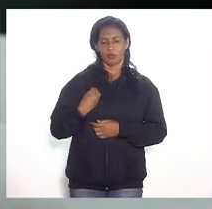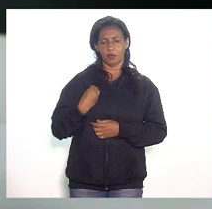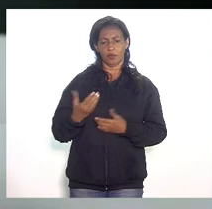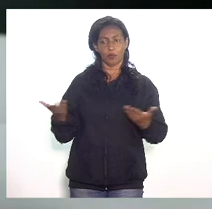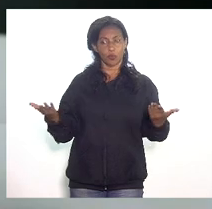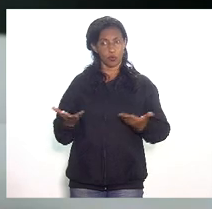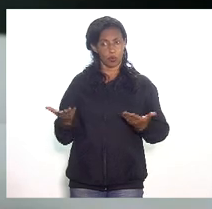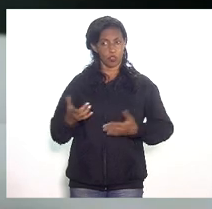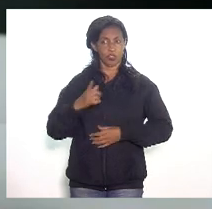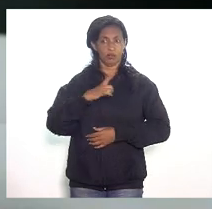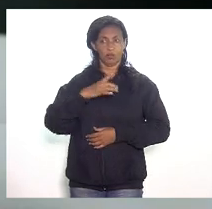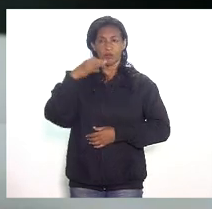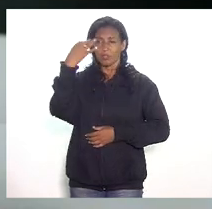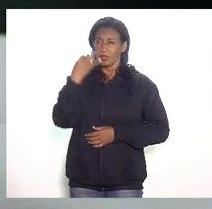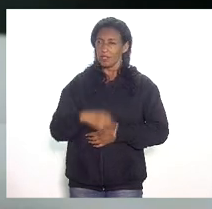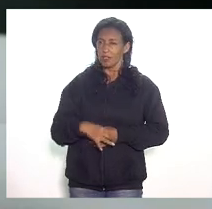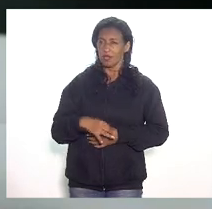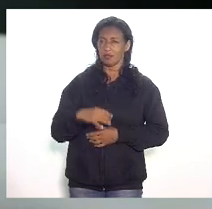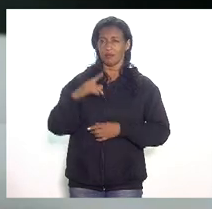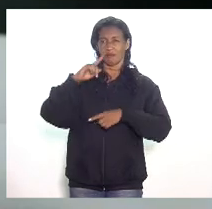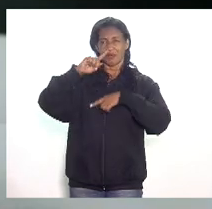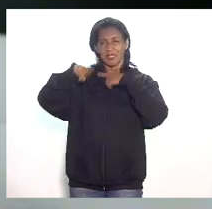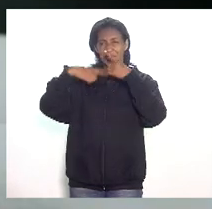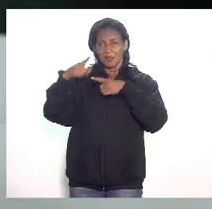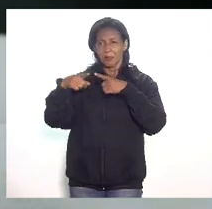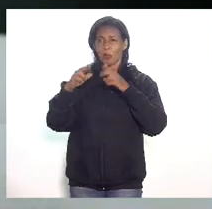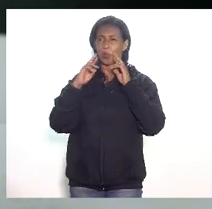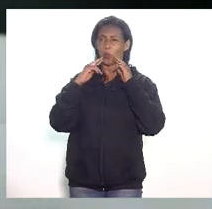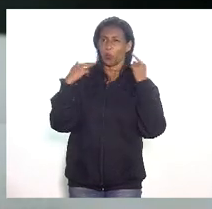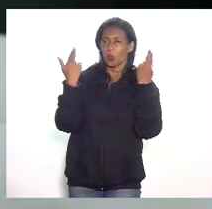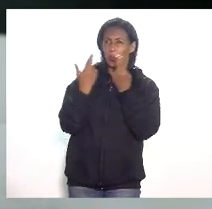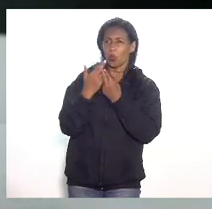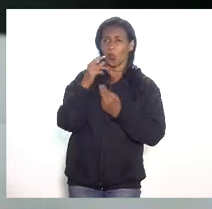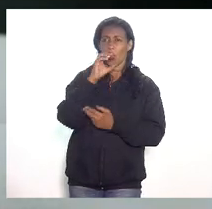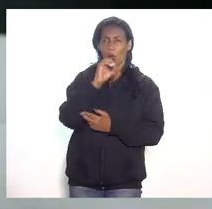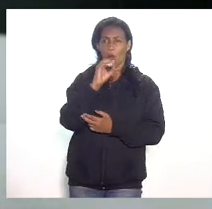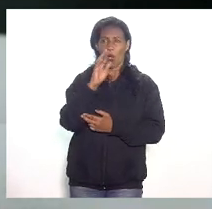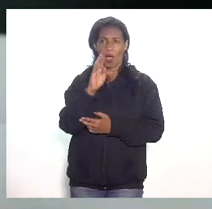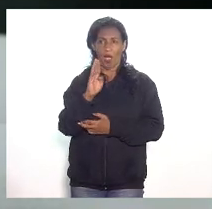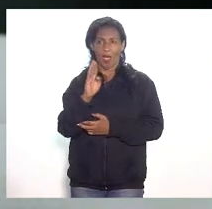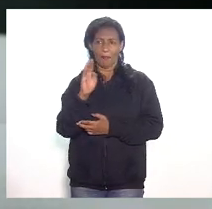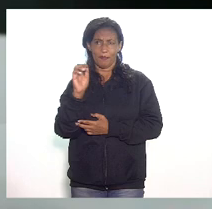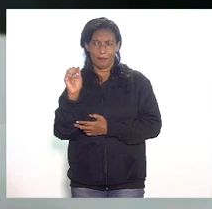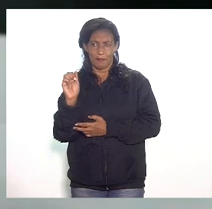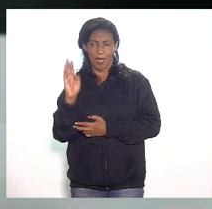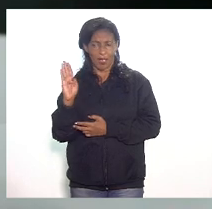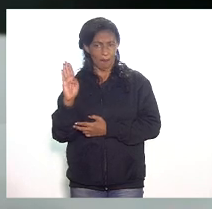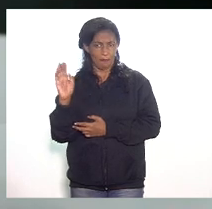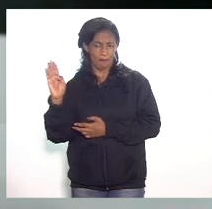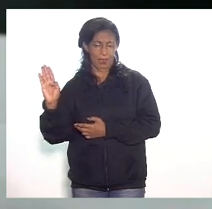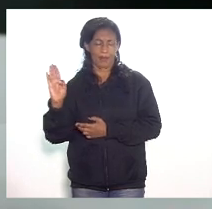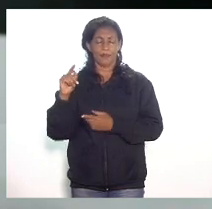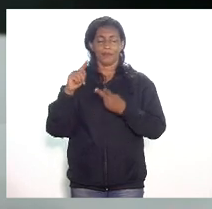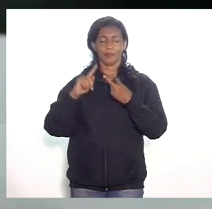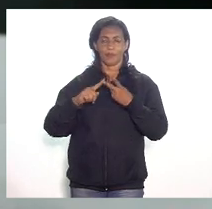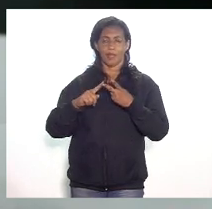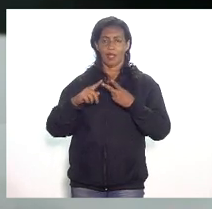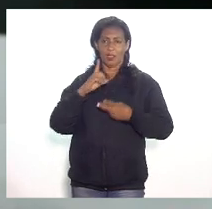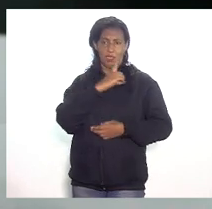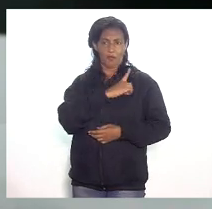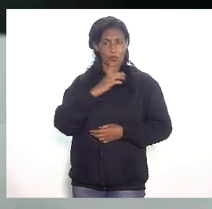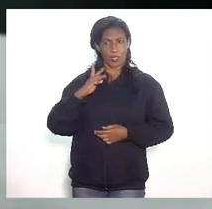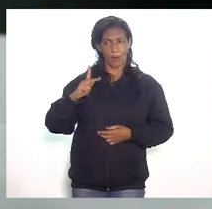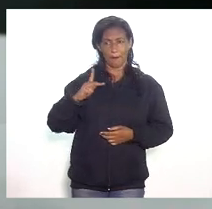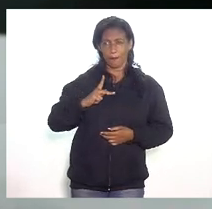Tenho certeza que, após ouvir a OAB, a Defensoria e o próprio Judiciário, a gente vai ter oportunidade de se aprofundar